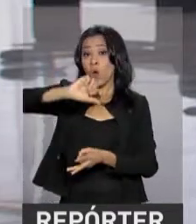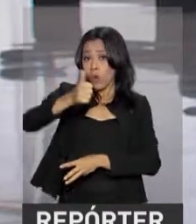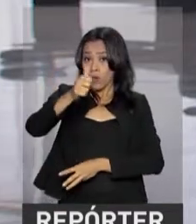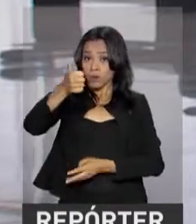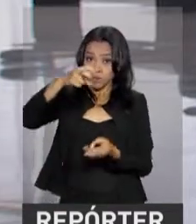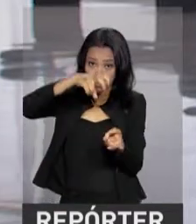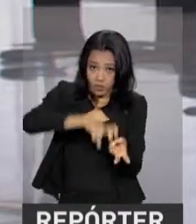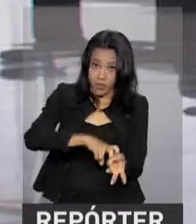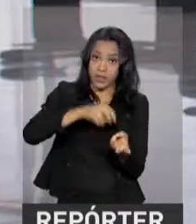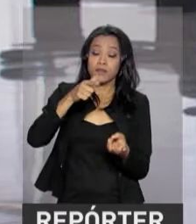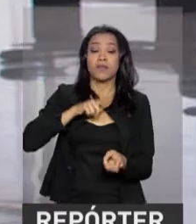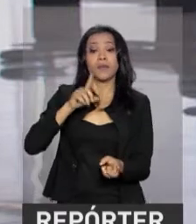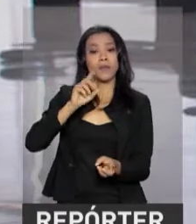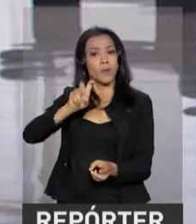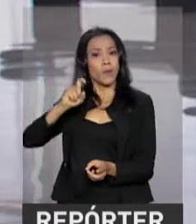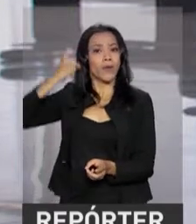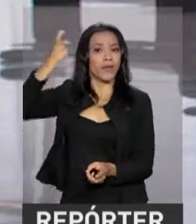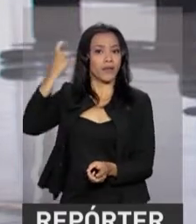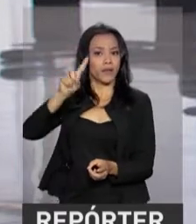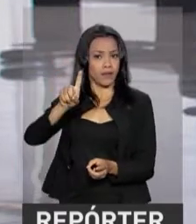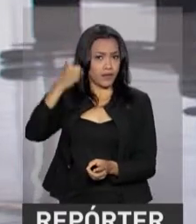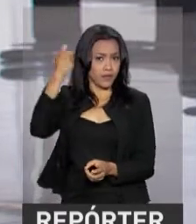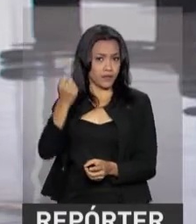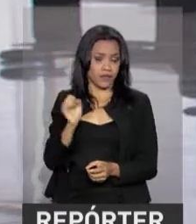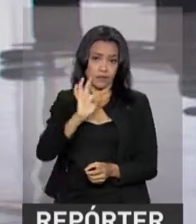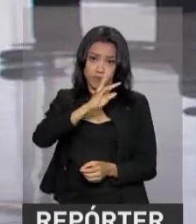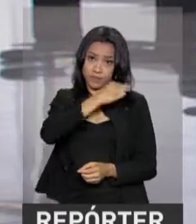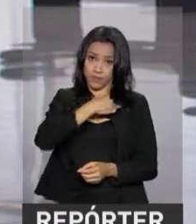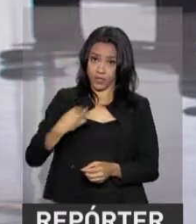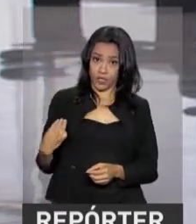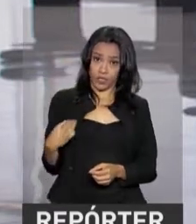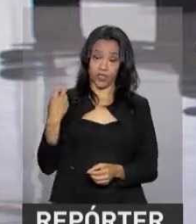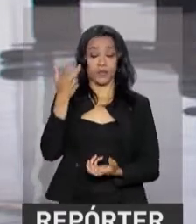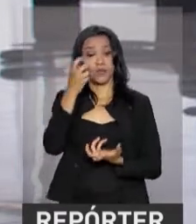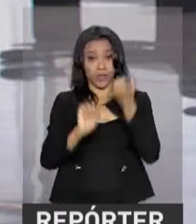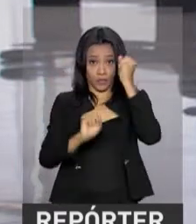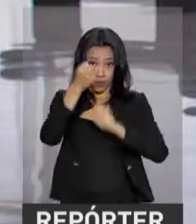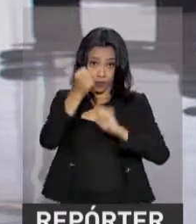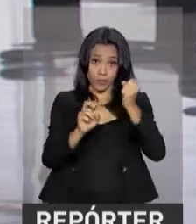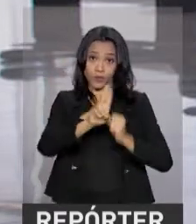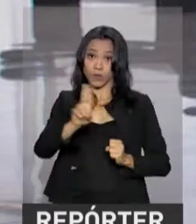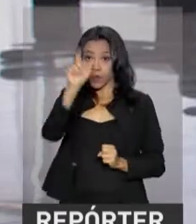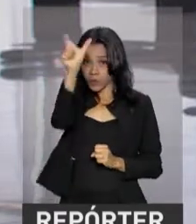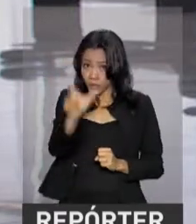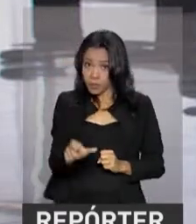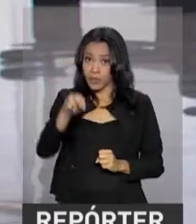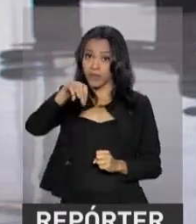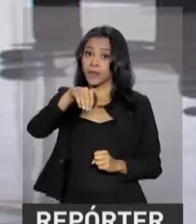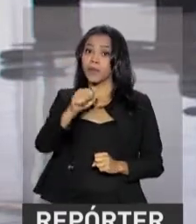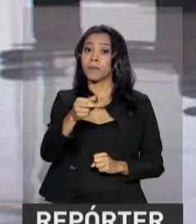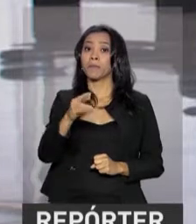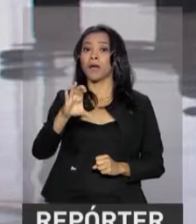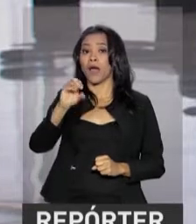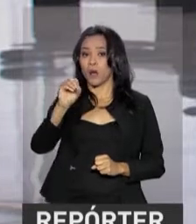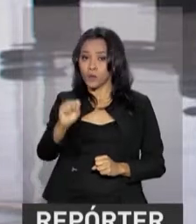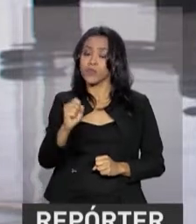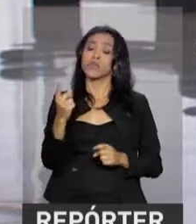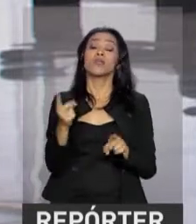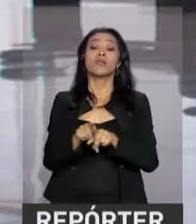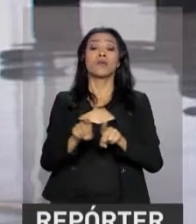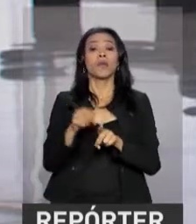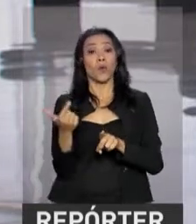presidente encontrou o ex ministro da indústria e comércio exterior e serviços marcos pereira e em reunião com líderes o